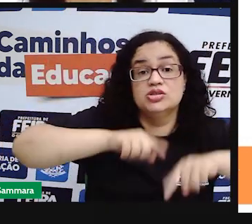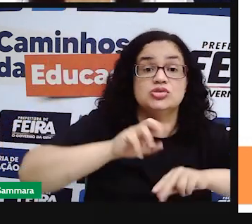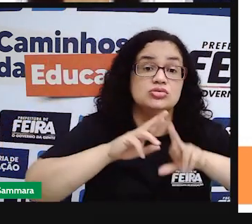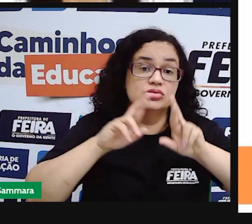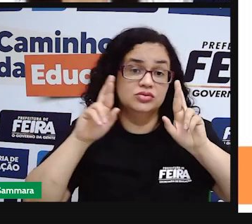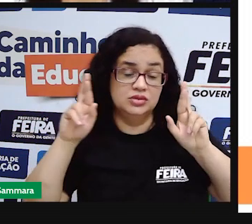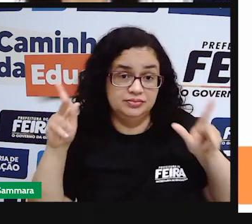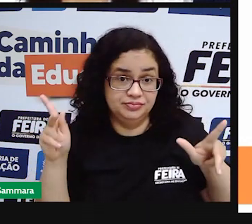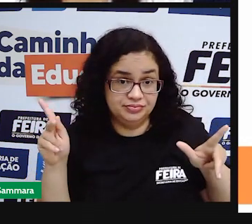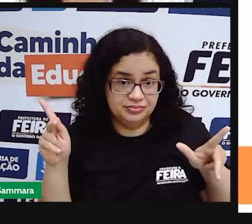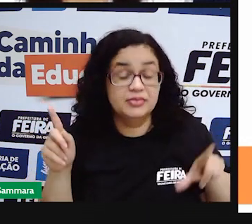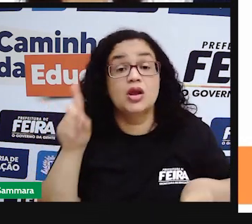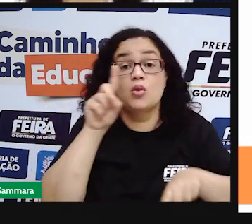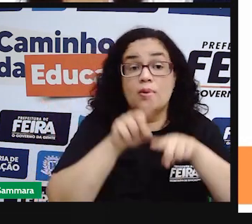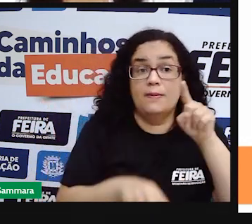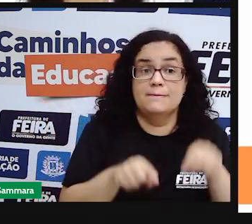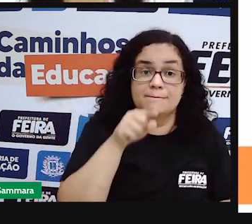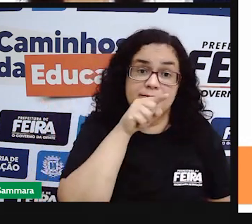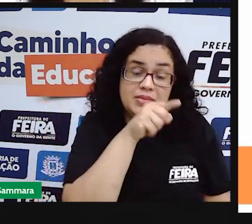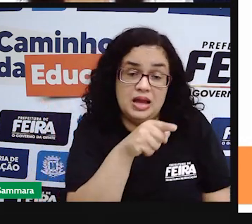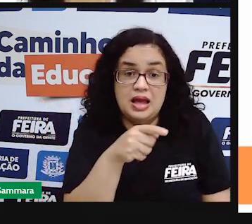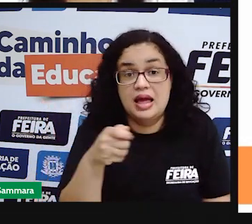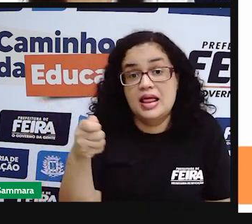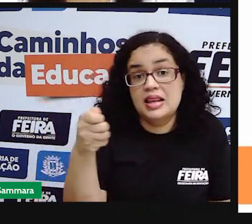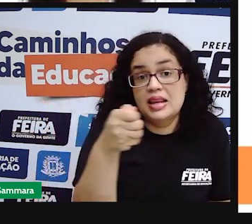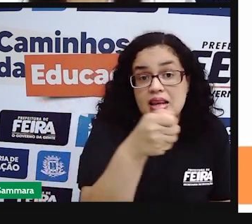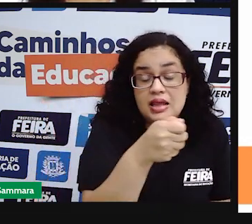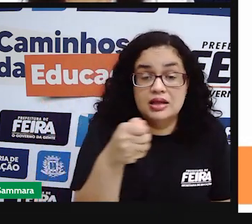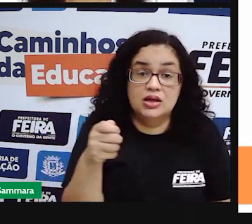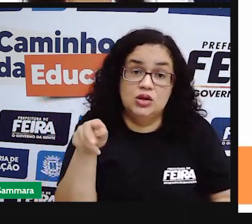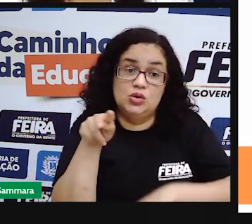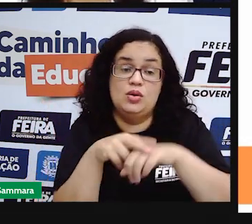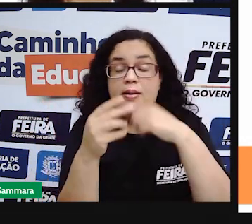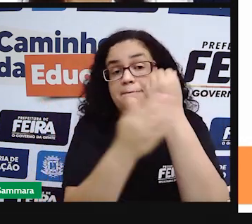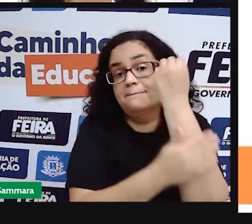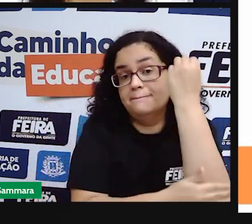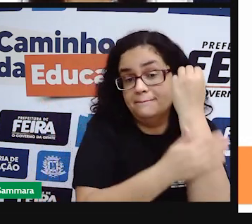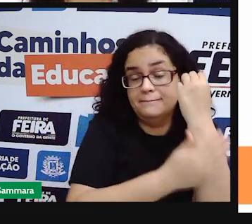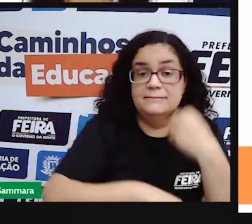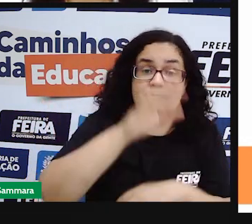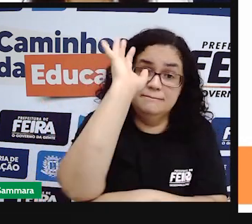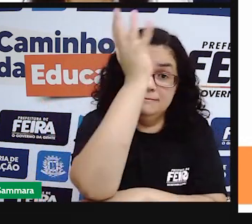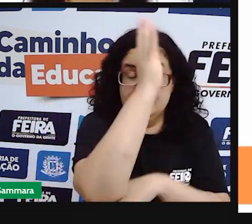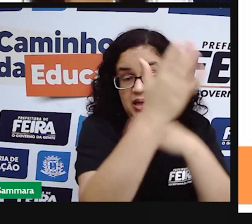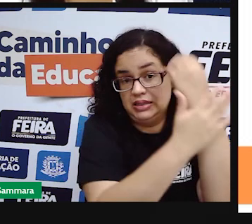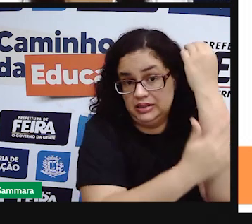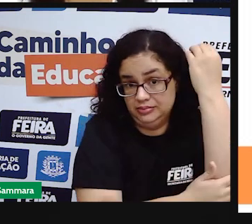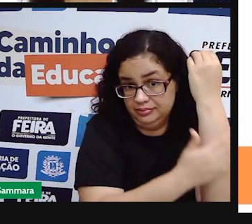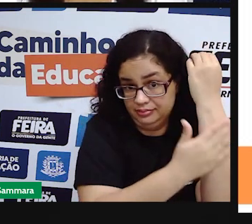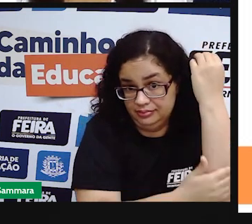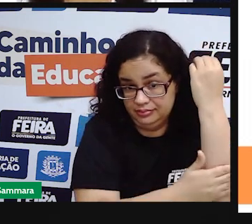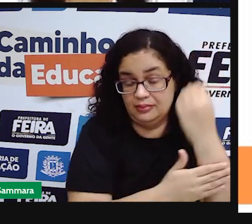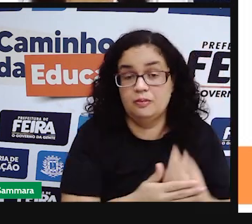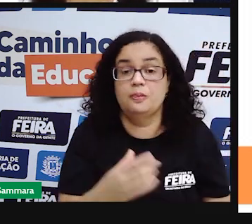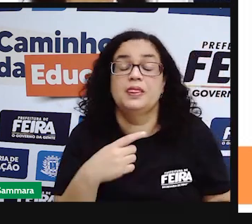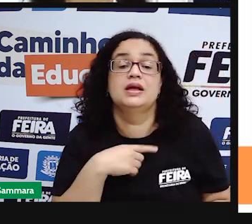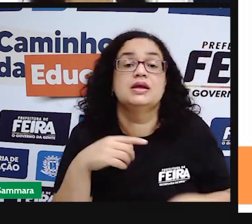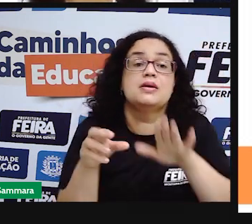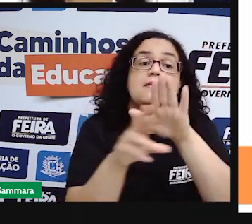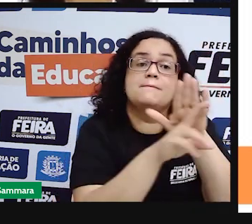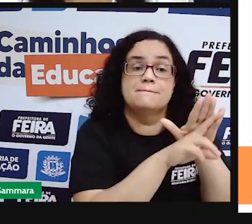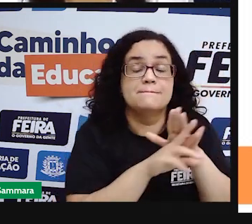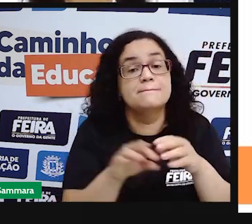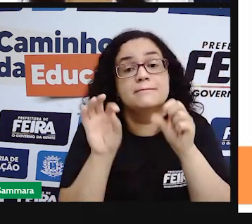O objeto aqui é um bloco de madeira, mas ele pode também ser representado ou pode